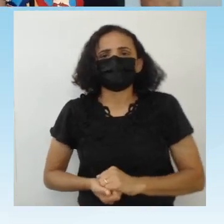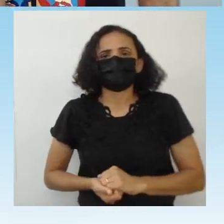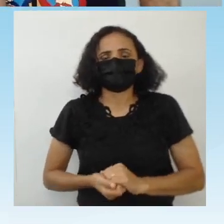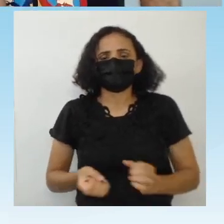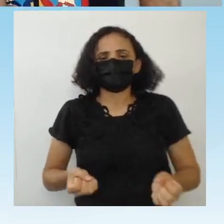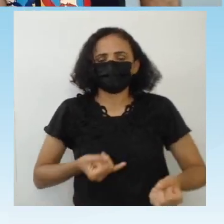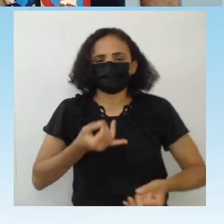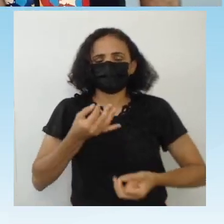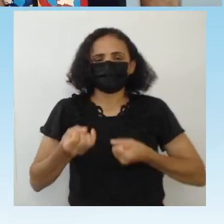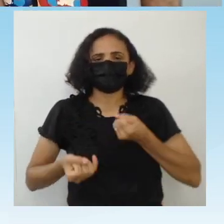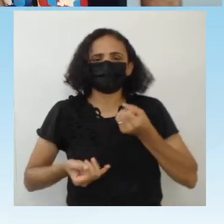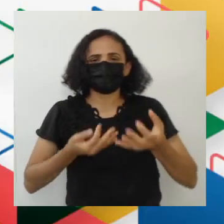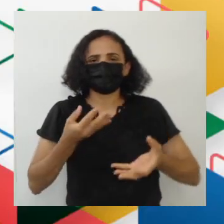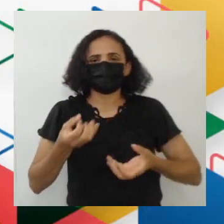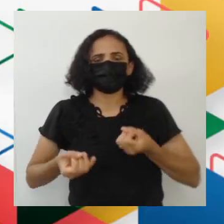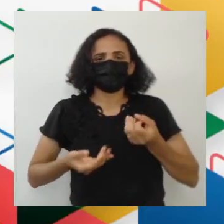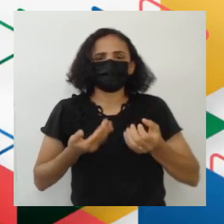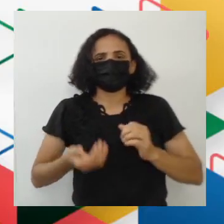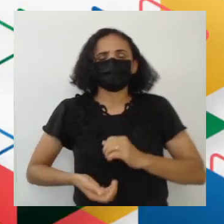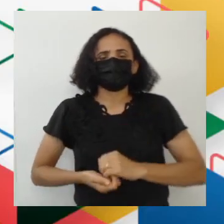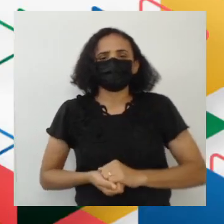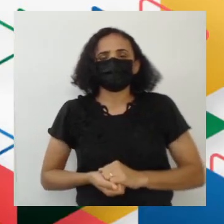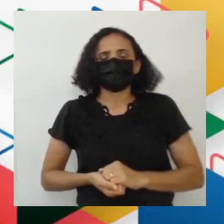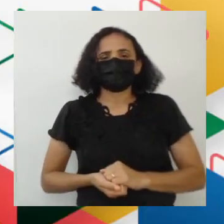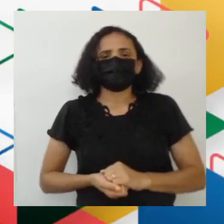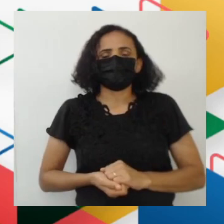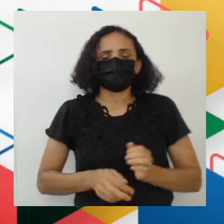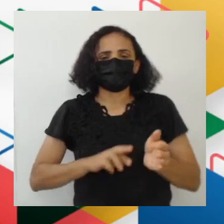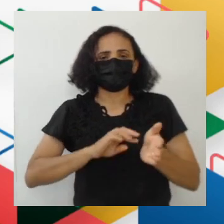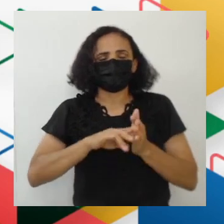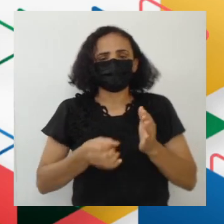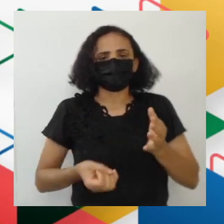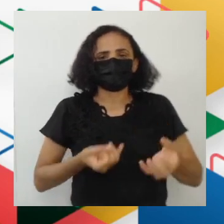Poema, né? Gênero poesia.